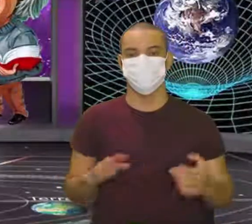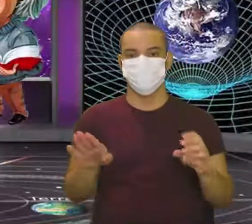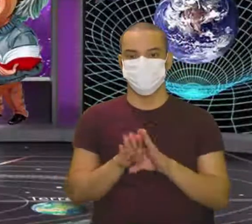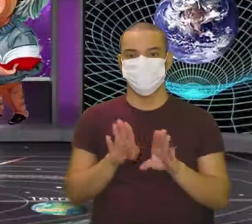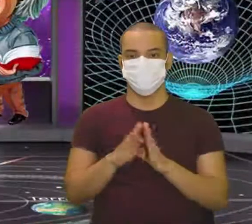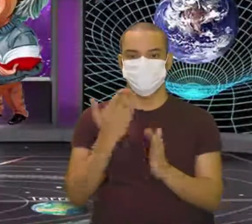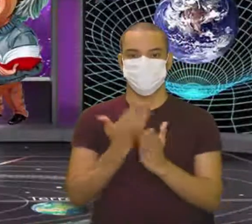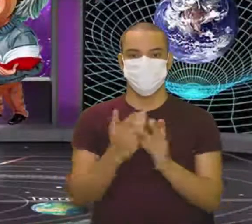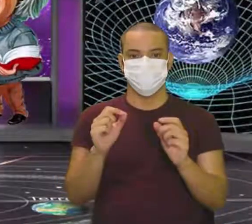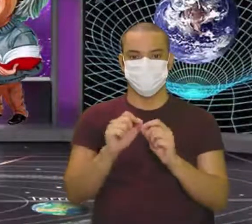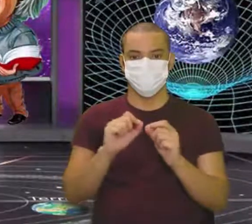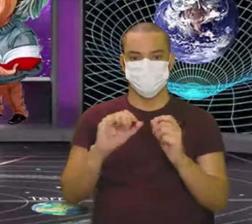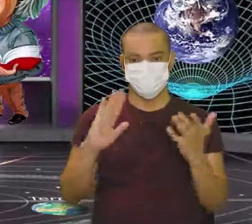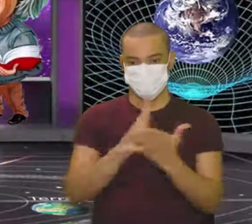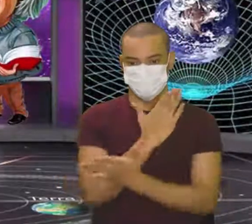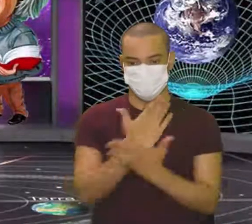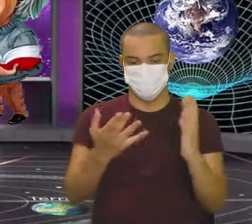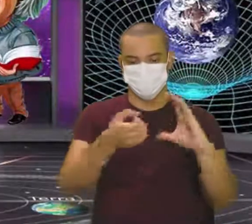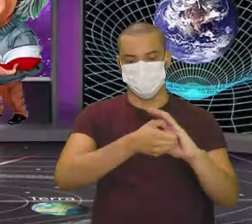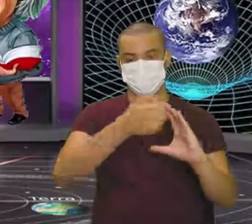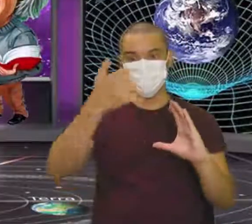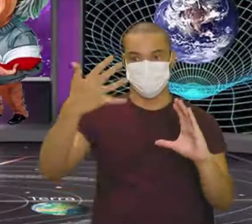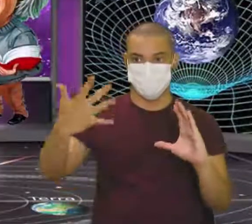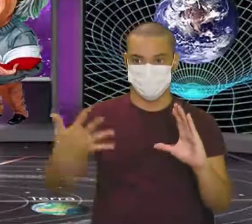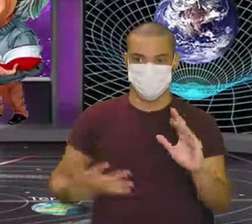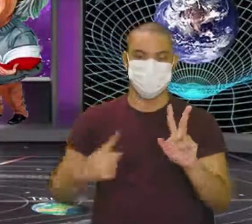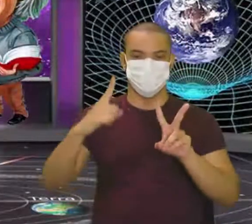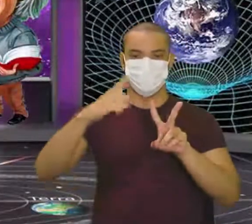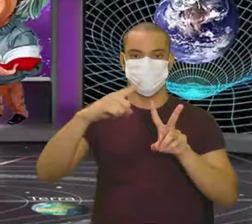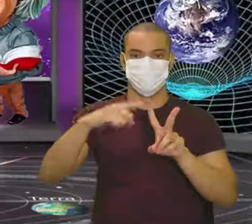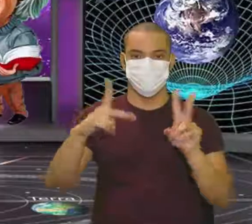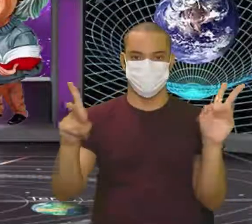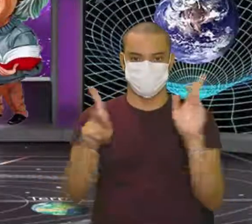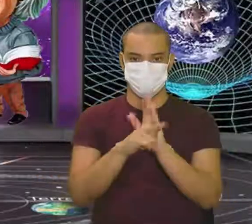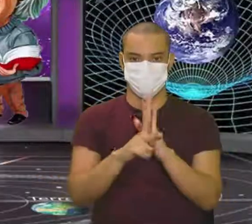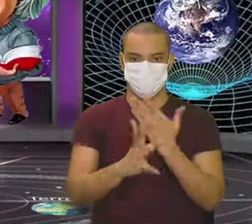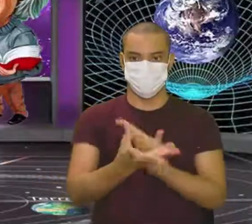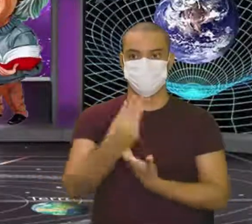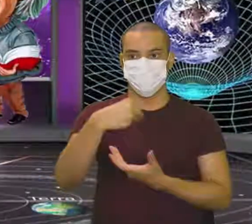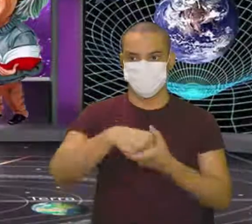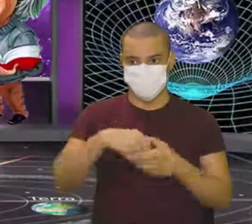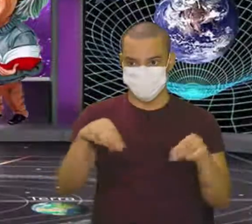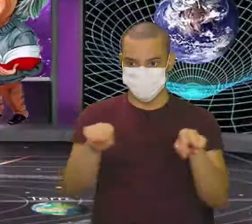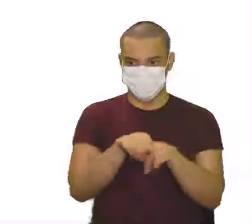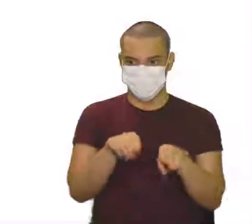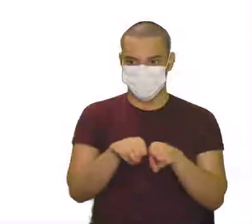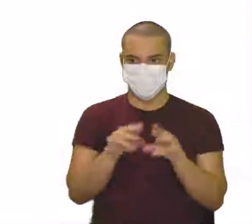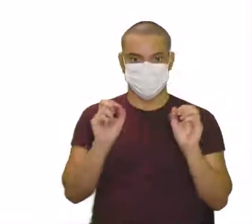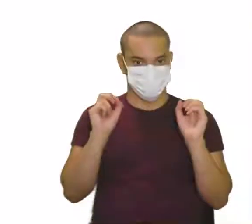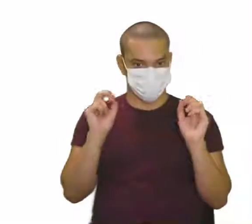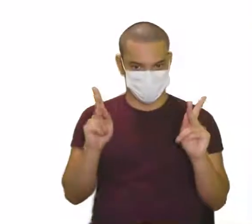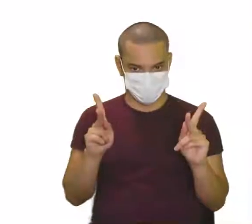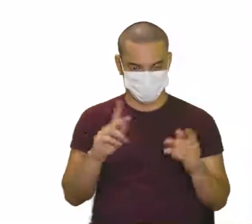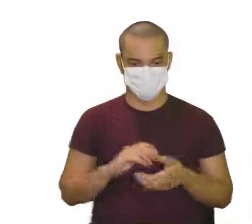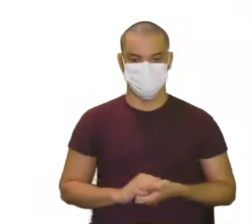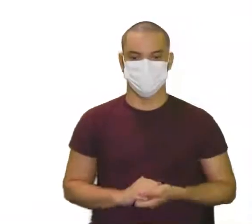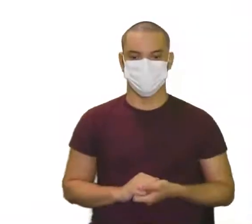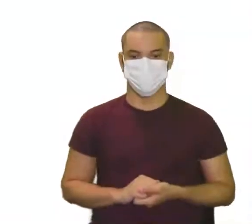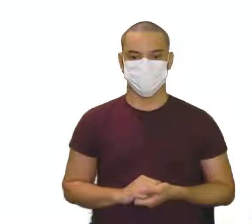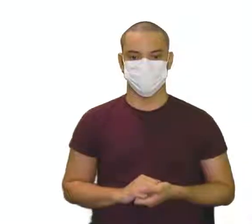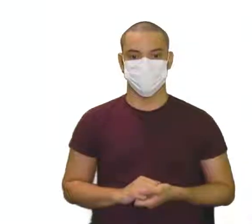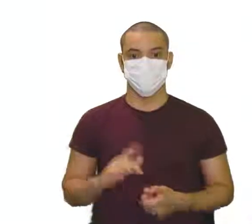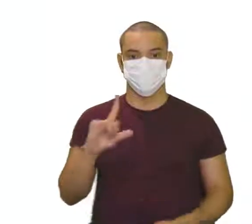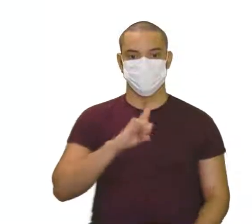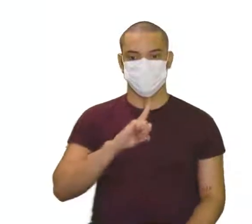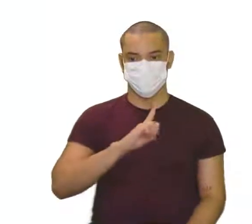fazer algumas características desse vetor indução magnética, ok? Vamos continuar, olha só. Então ali nós temos